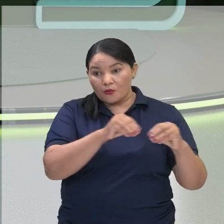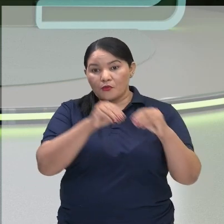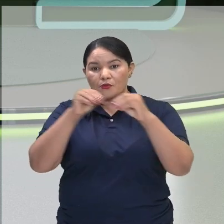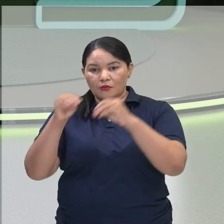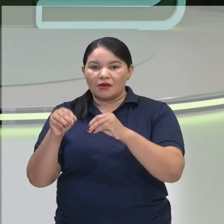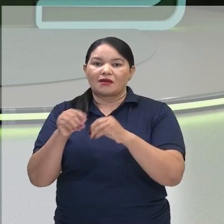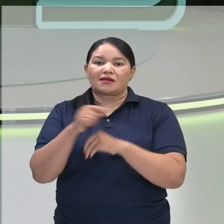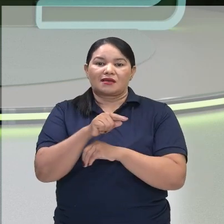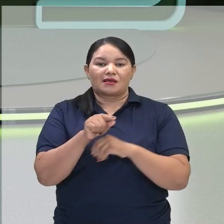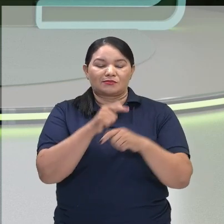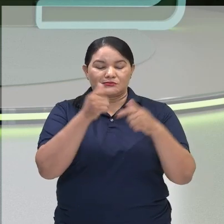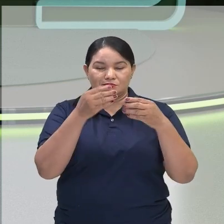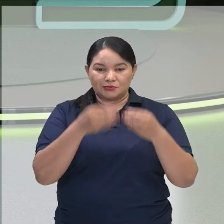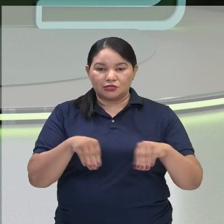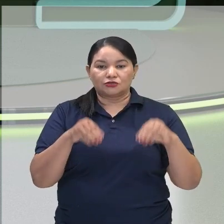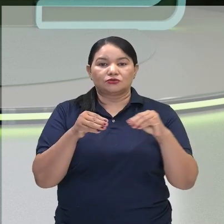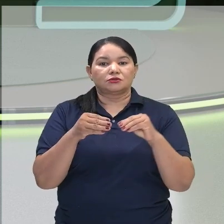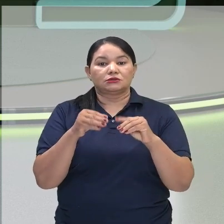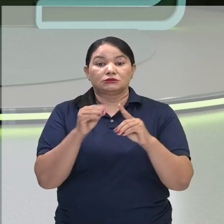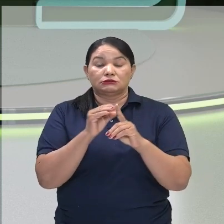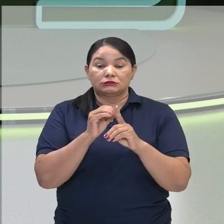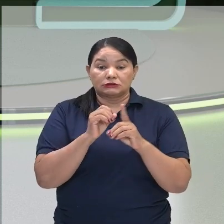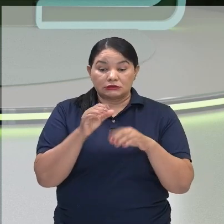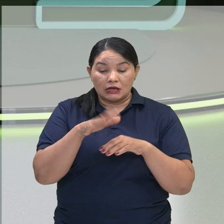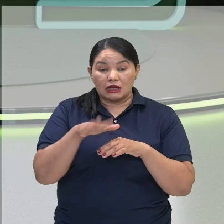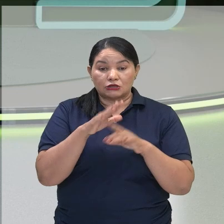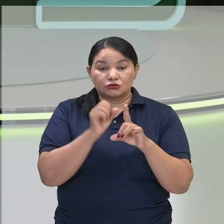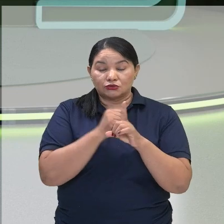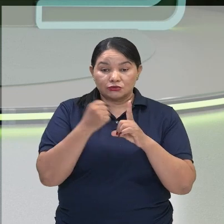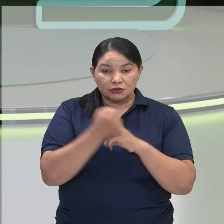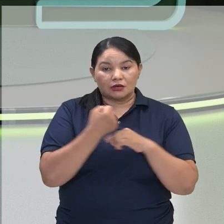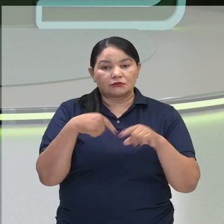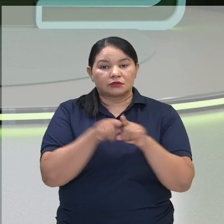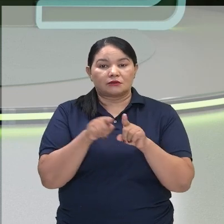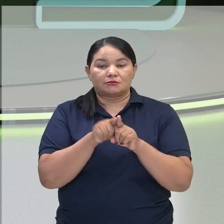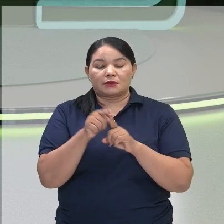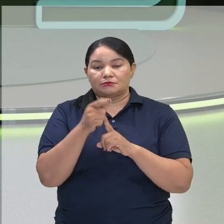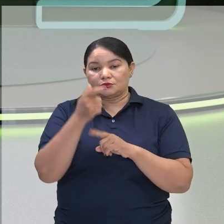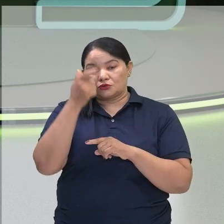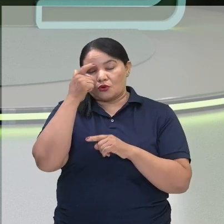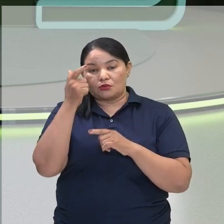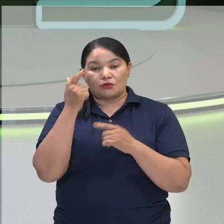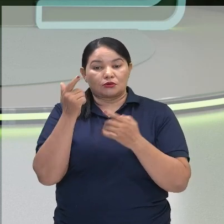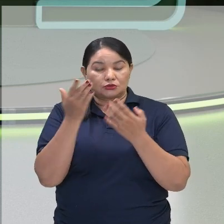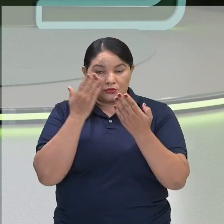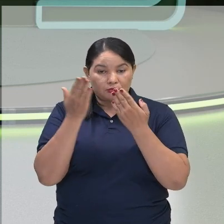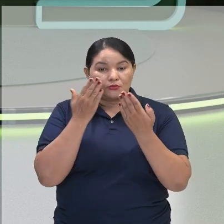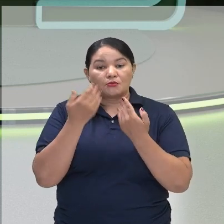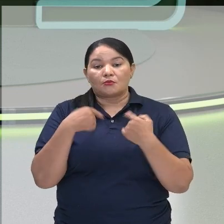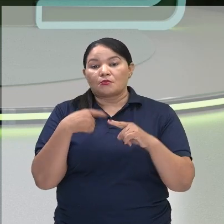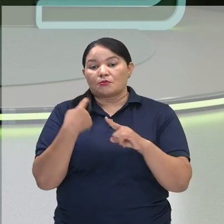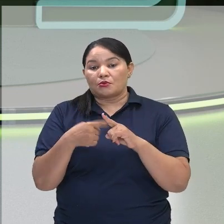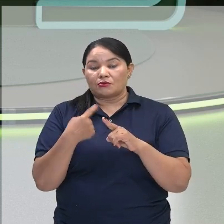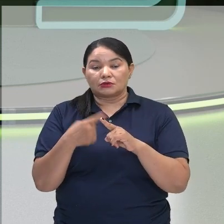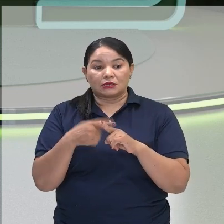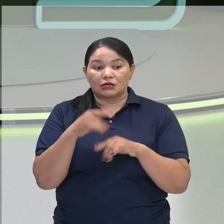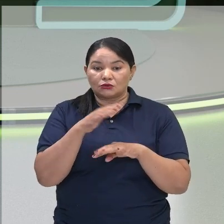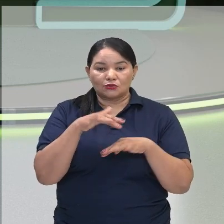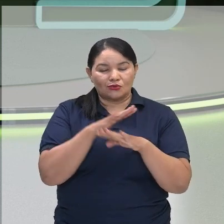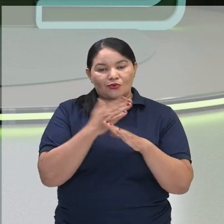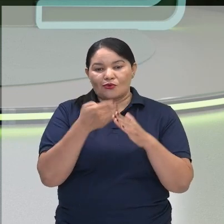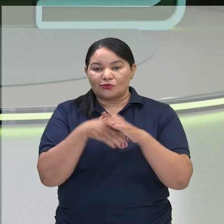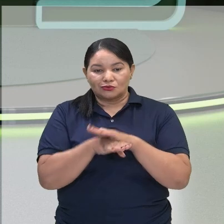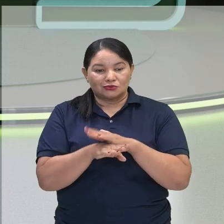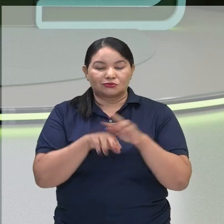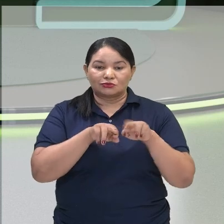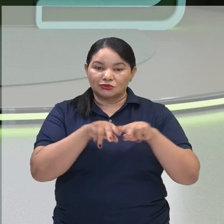na questão ali social, né, mas também psicológica, porque aquela comunidade ali estava, né, habituada já naquela